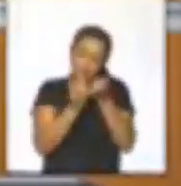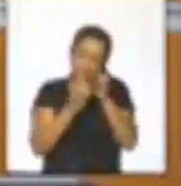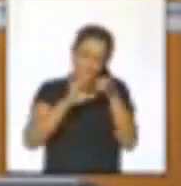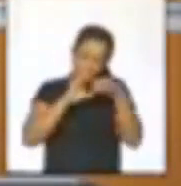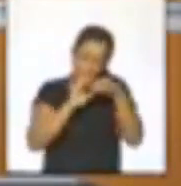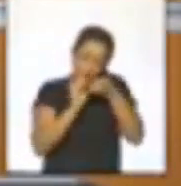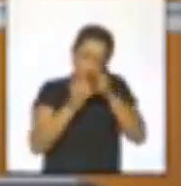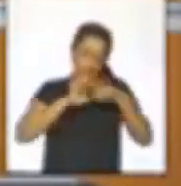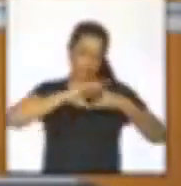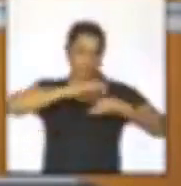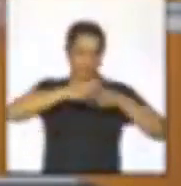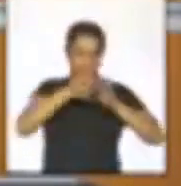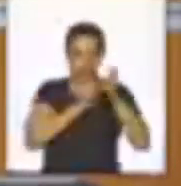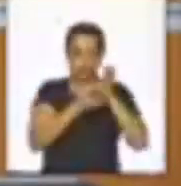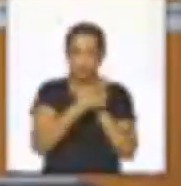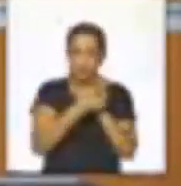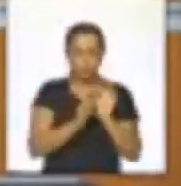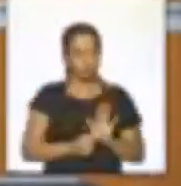seu aprendizado.